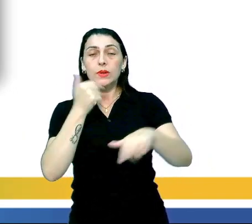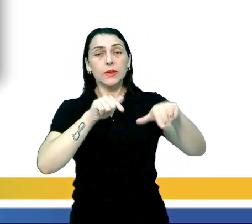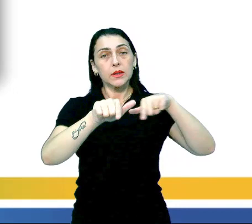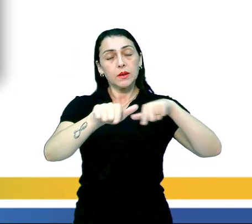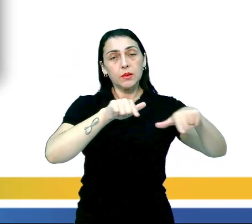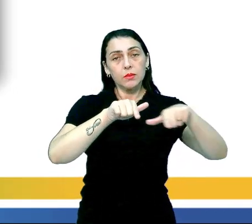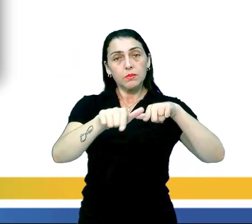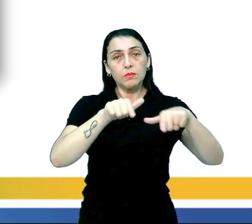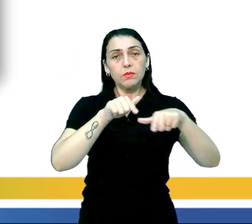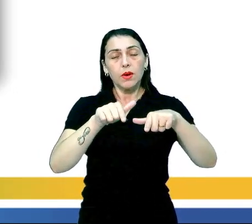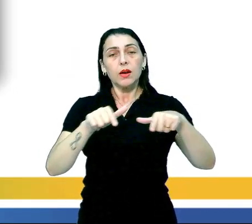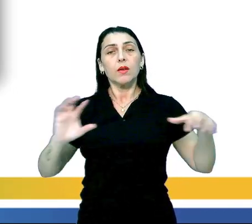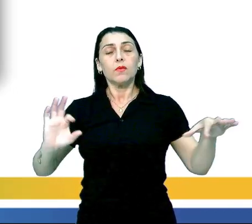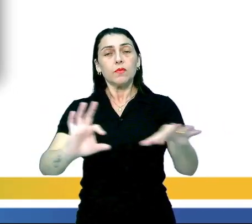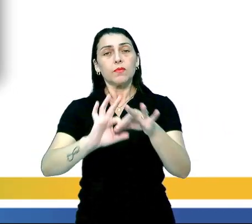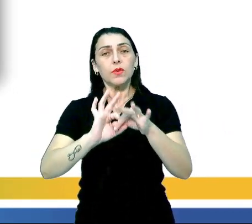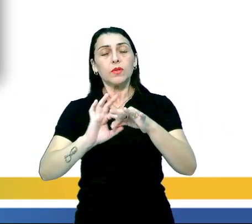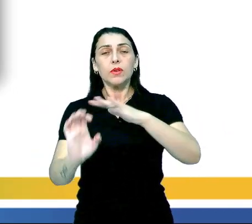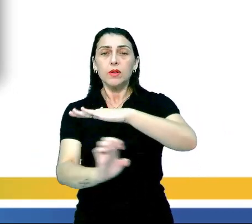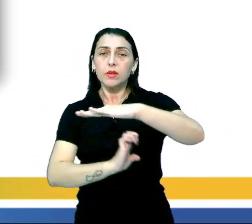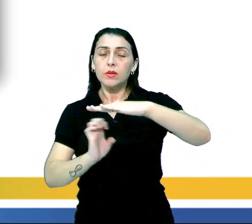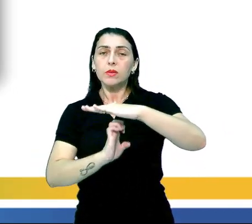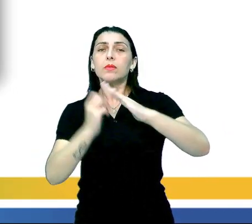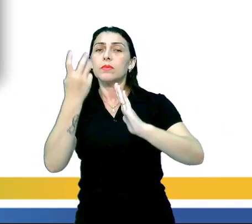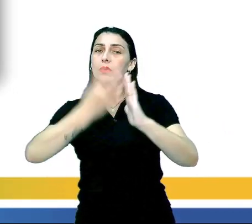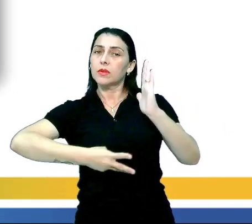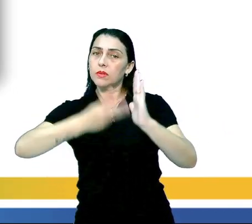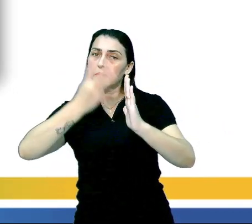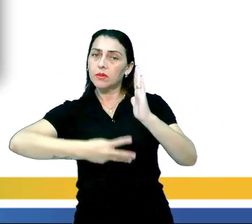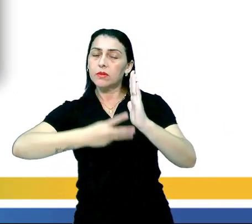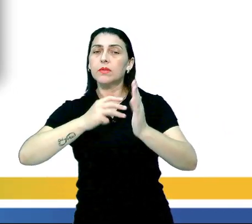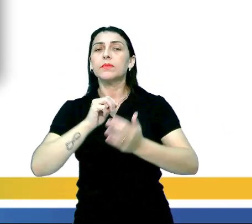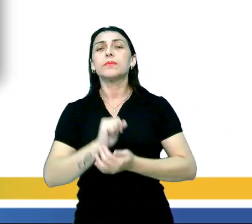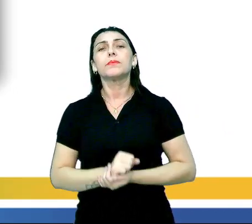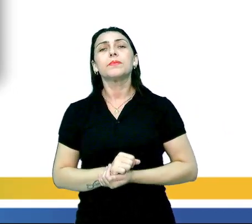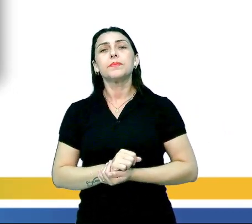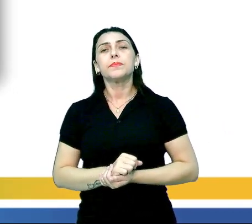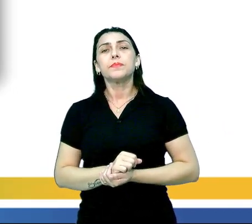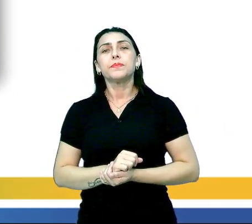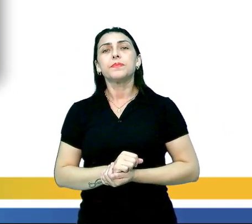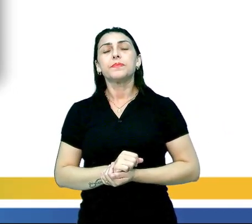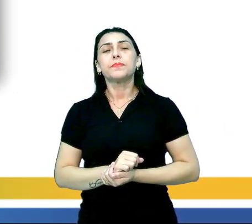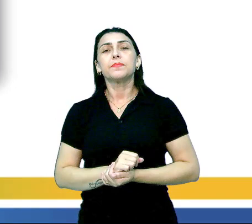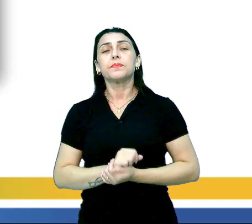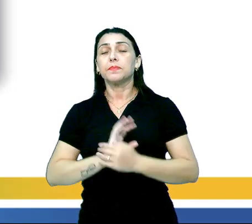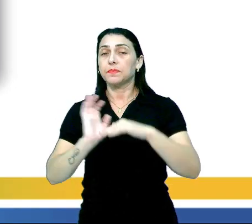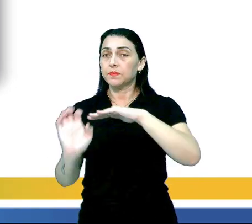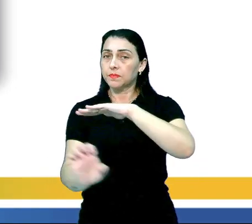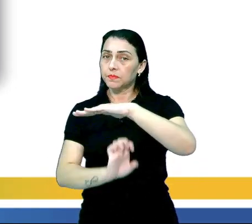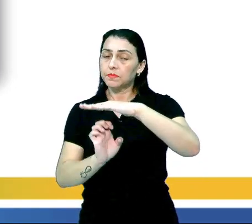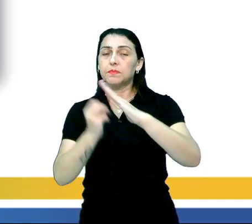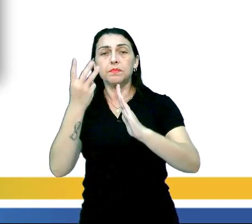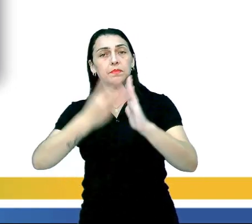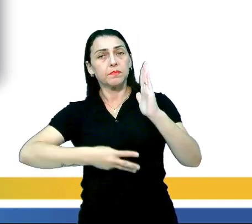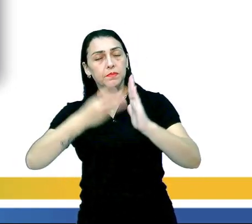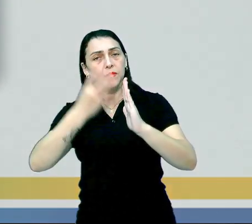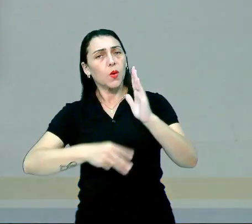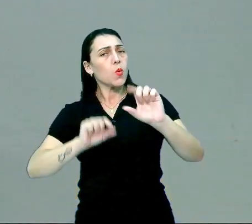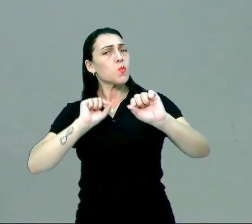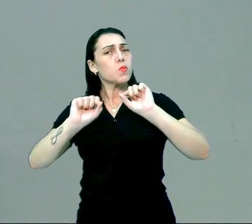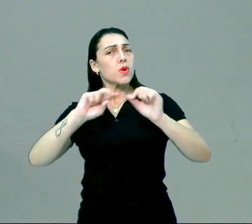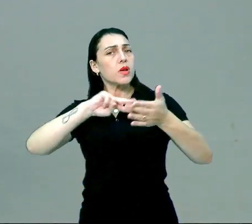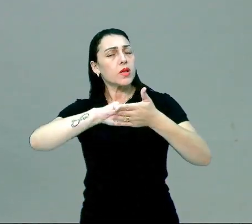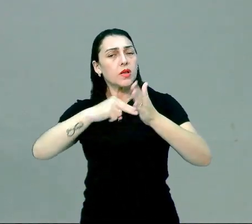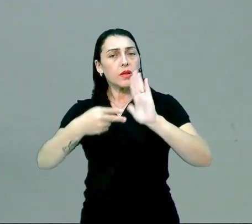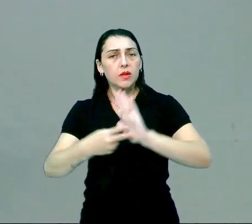trabalhadores que estão vinculados a empresas terceirizadas. A empresa terceirizada, o que ela